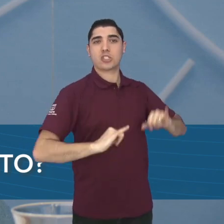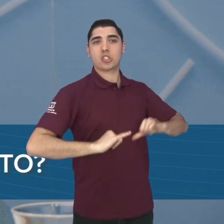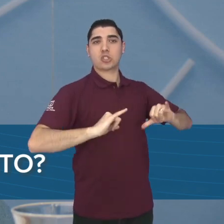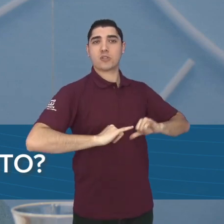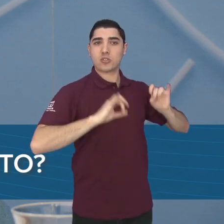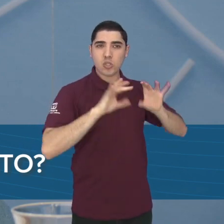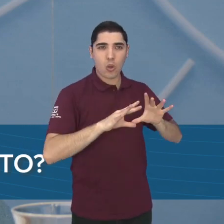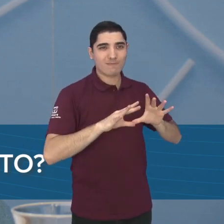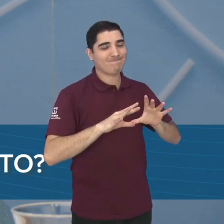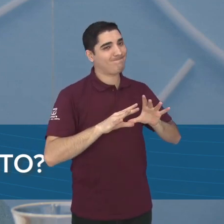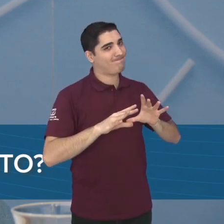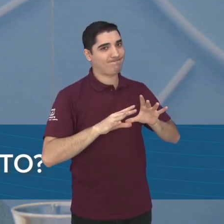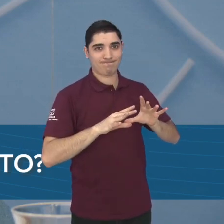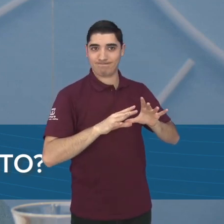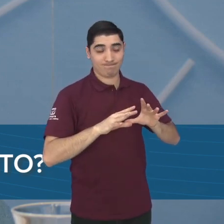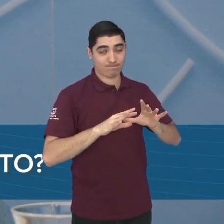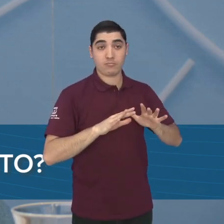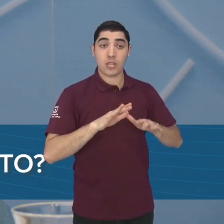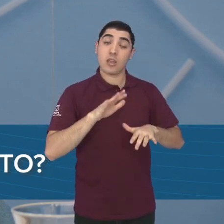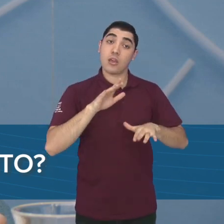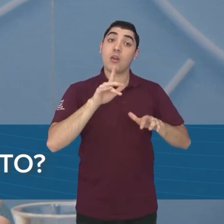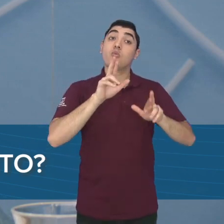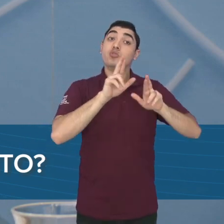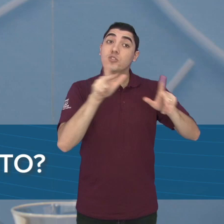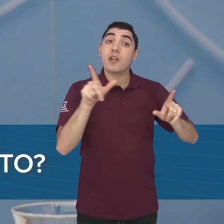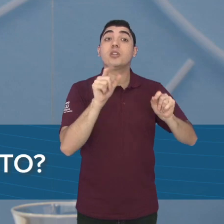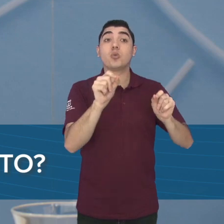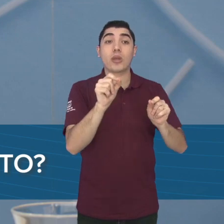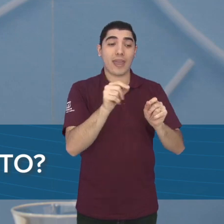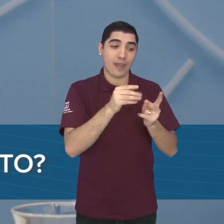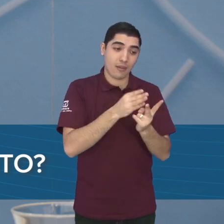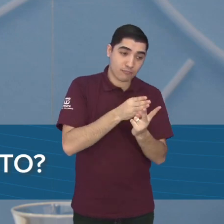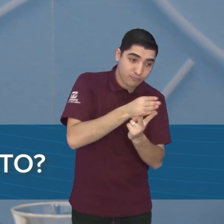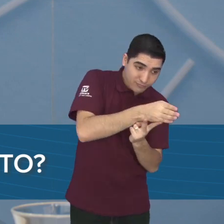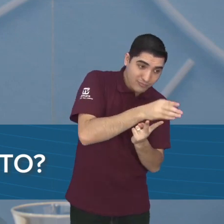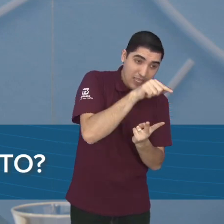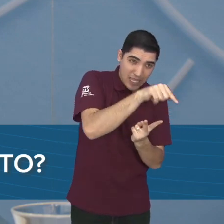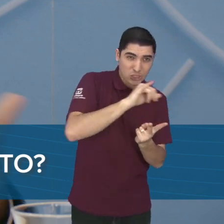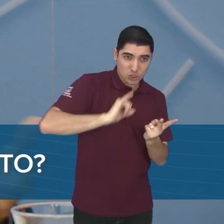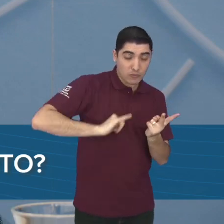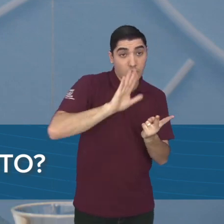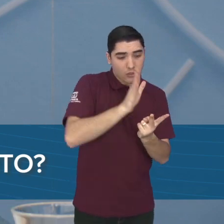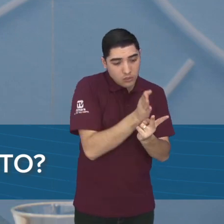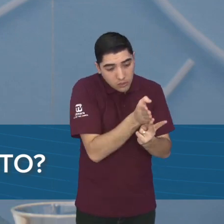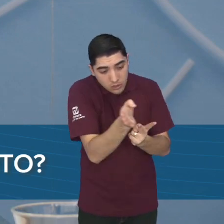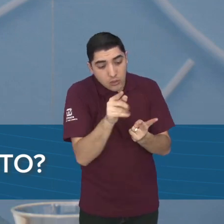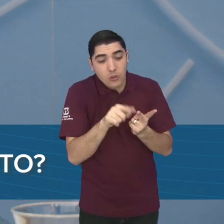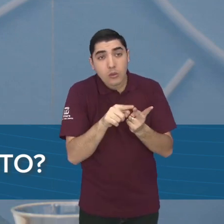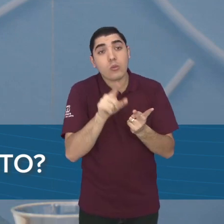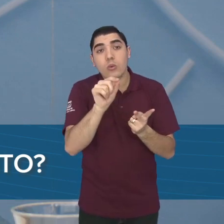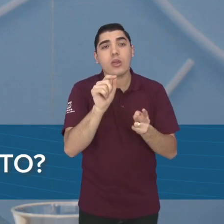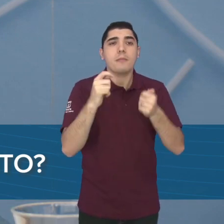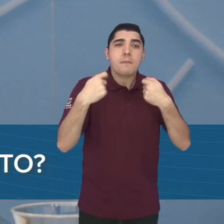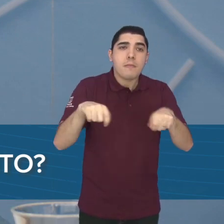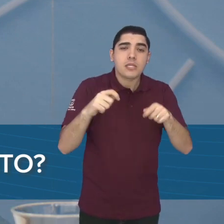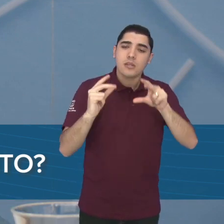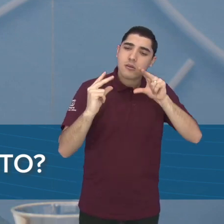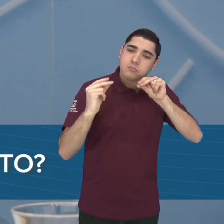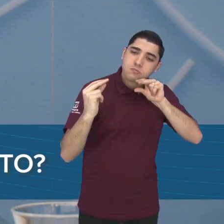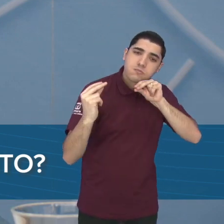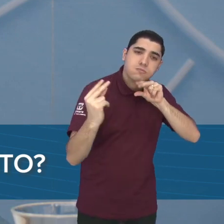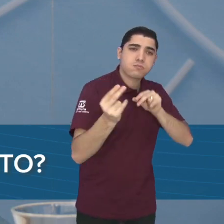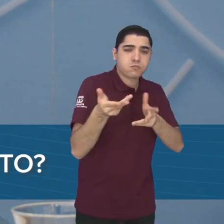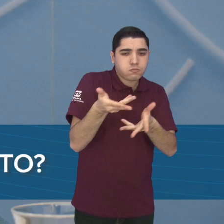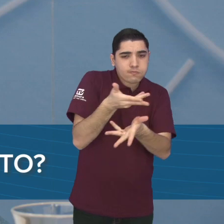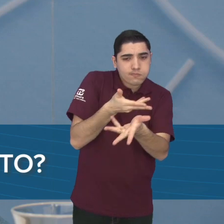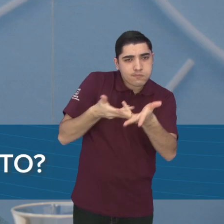dado. E talvez o caminho oposto seria justamente possibilitar um diálogo, né? Falar de uma forma